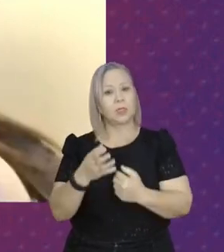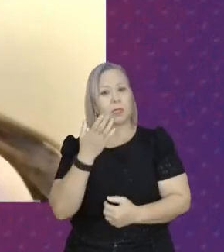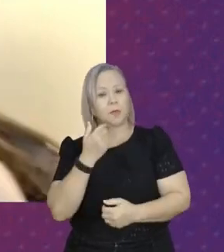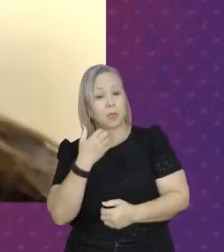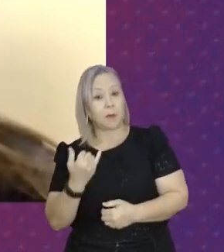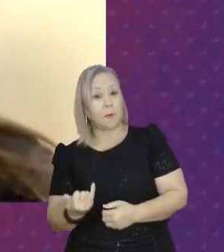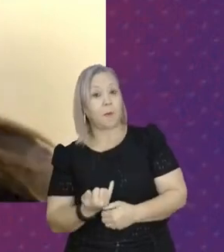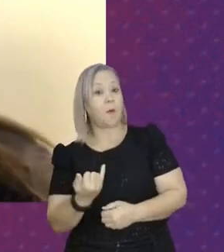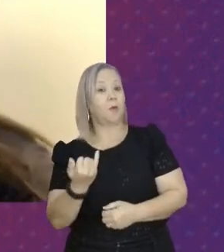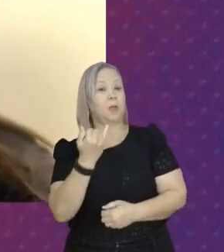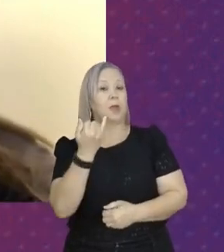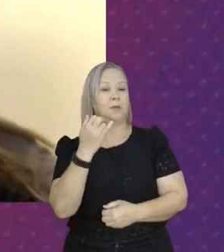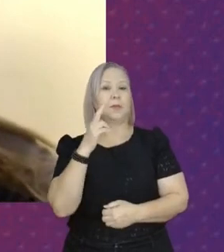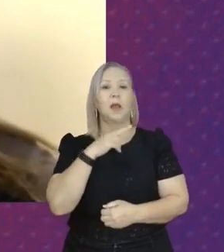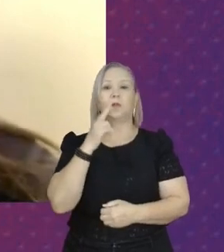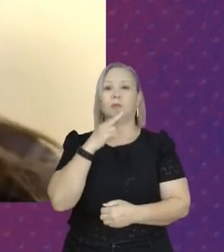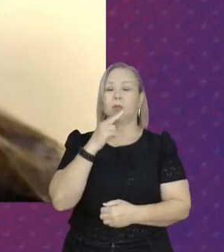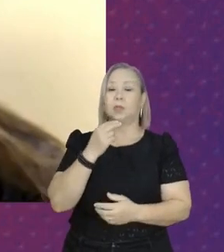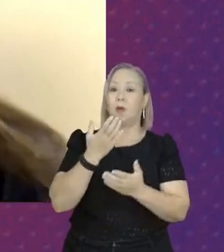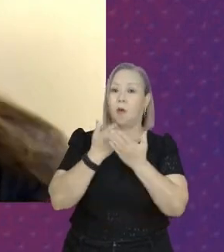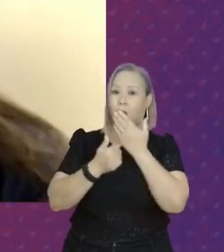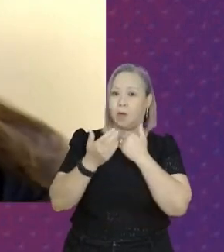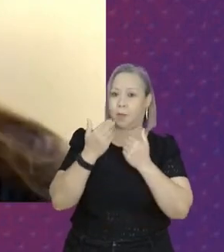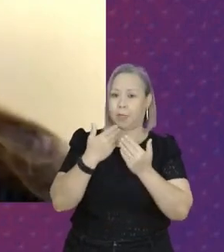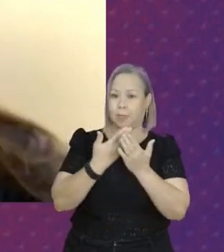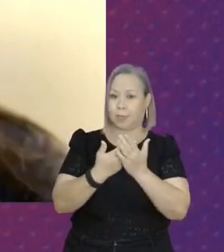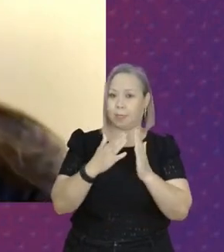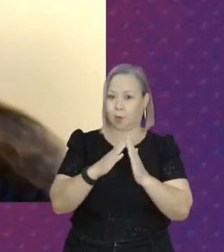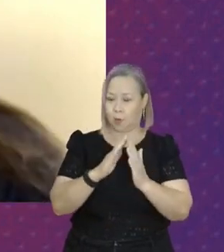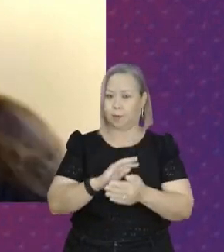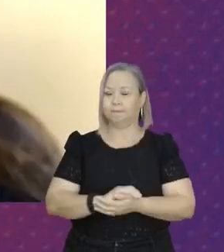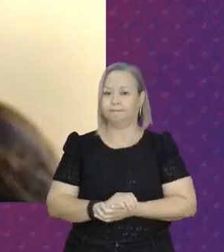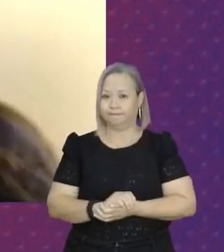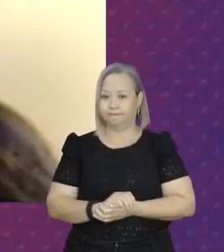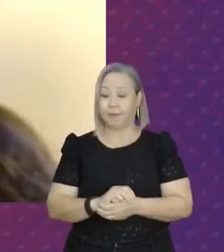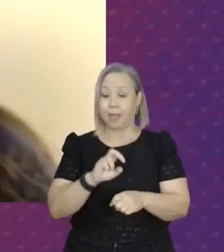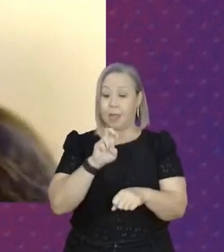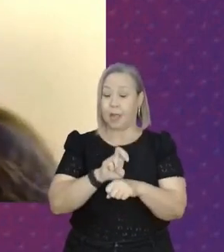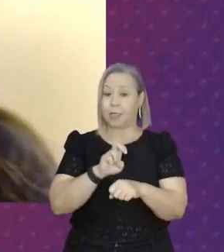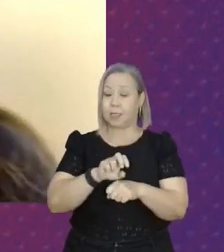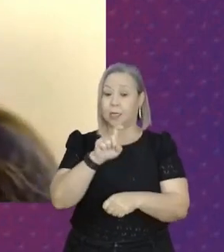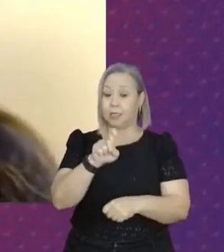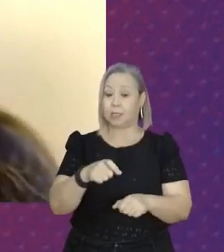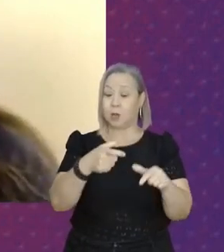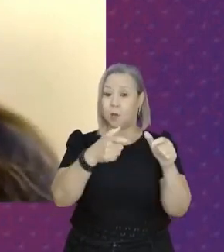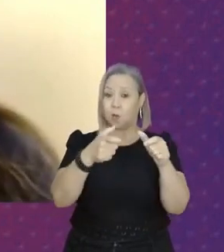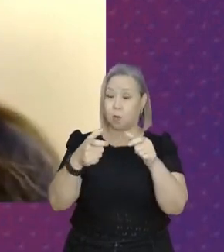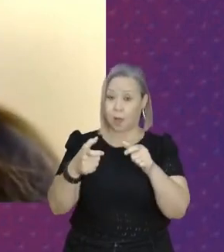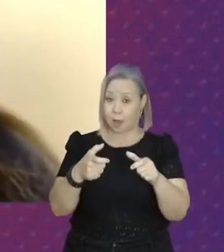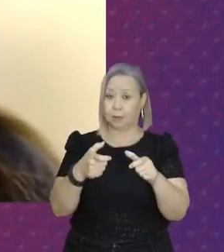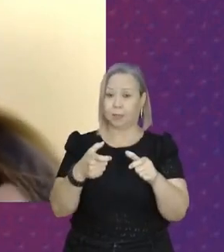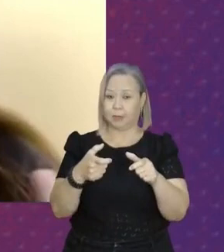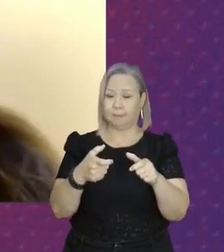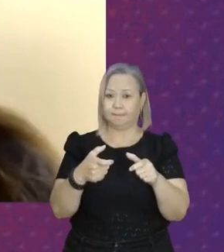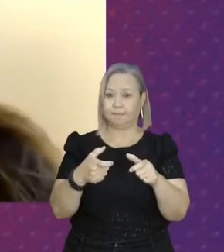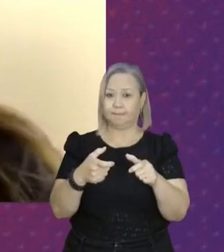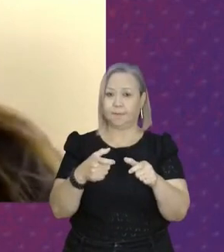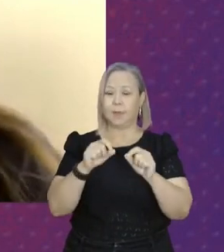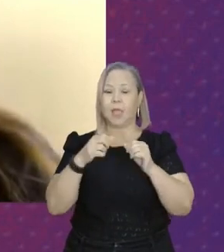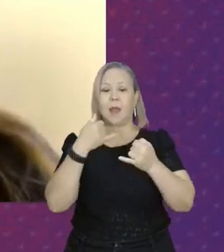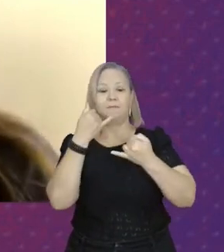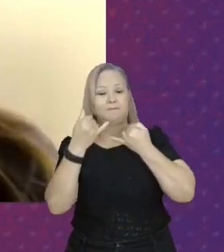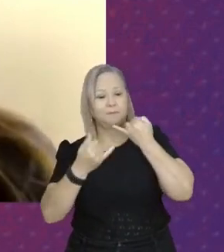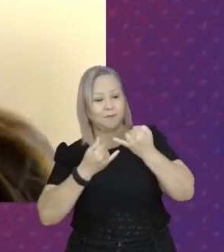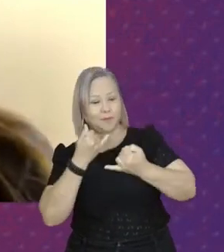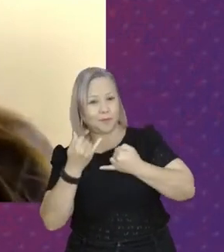da alimentação escolar para a segurança alimentar. As creches são espaços onde o